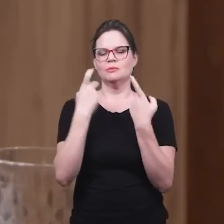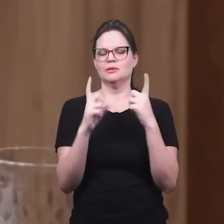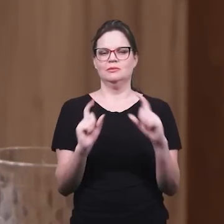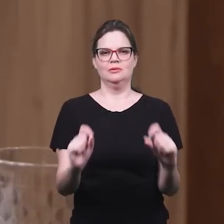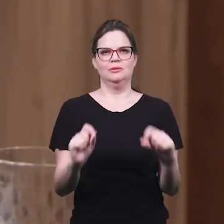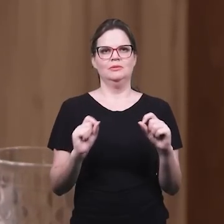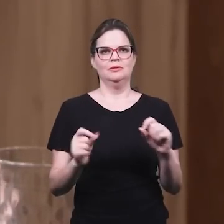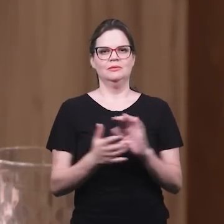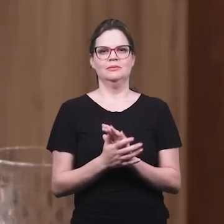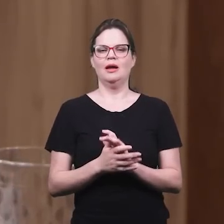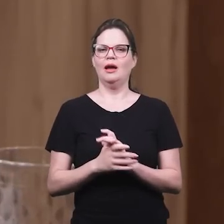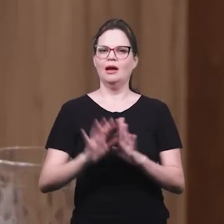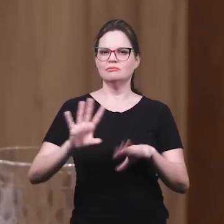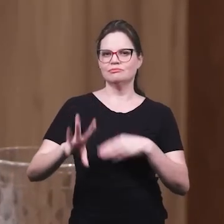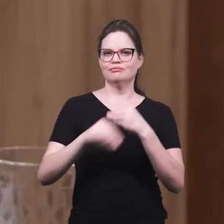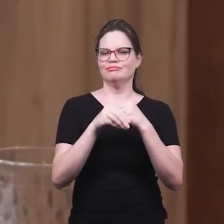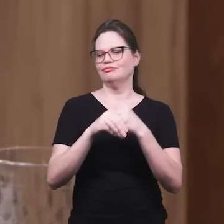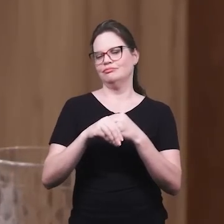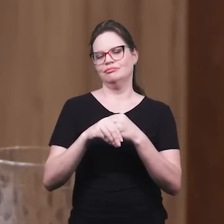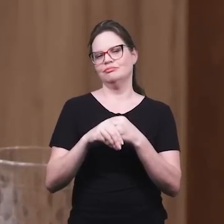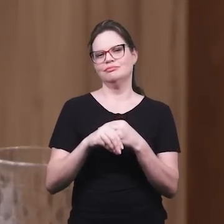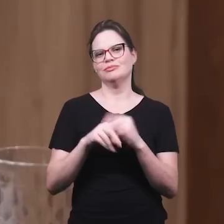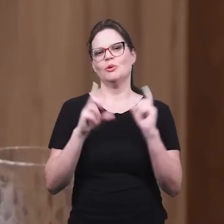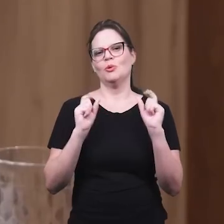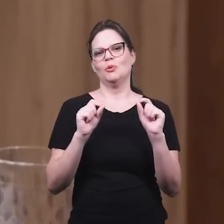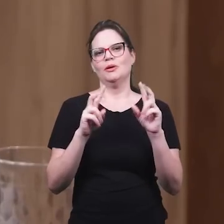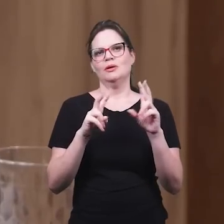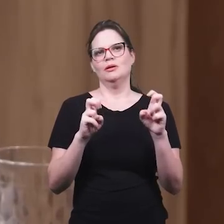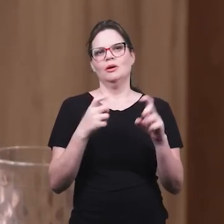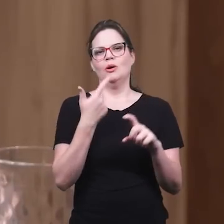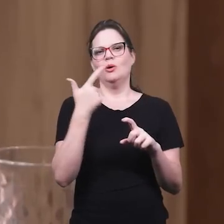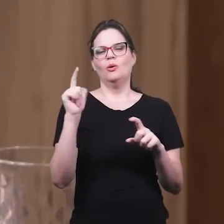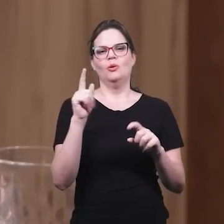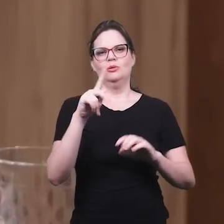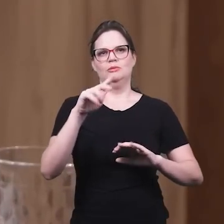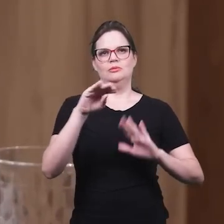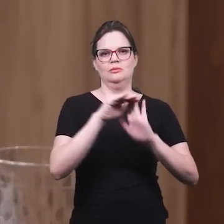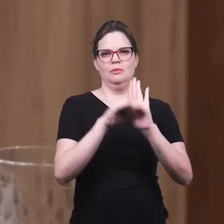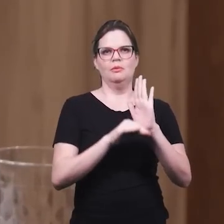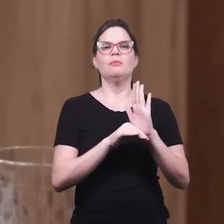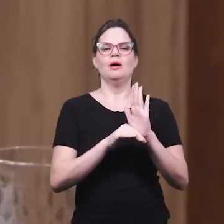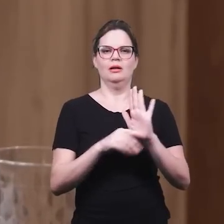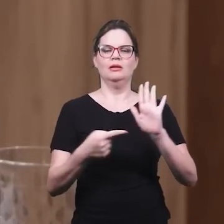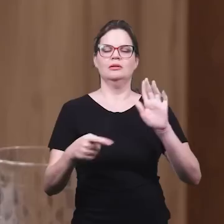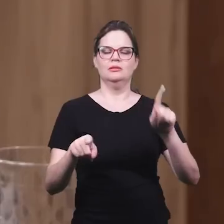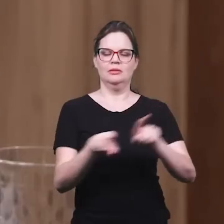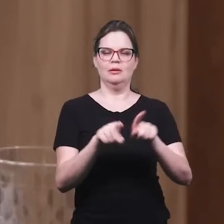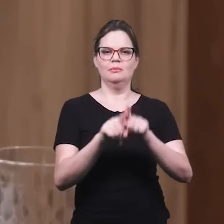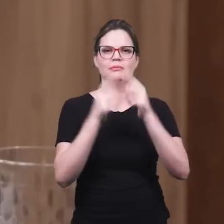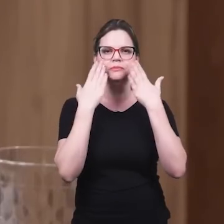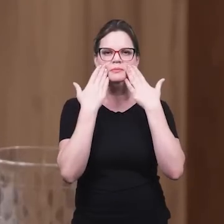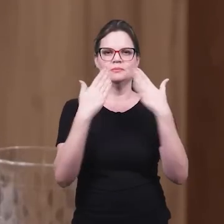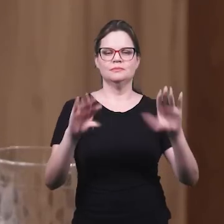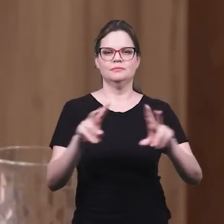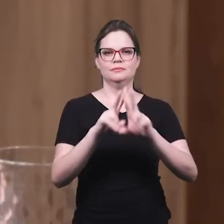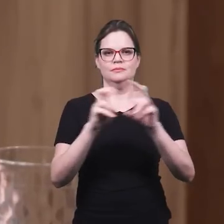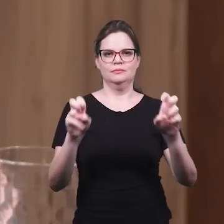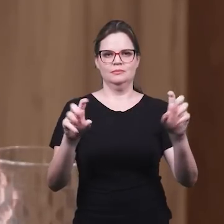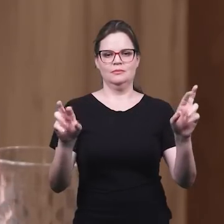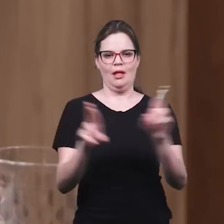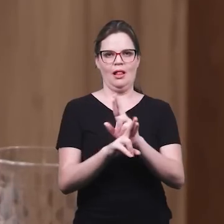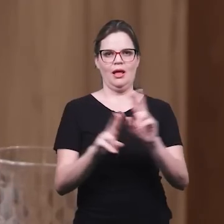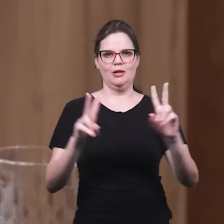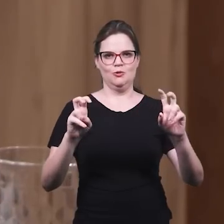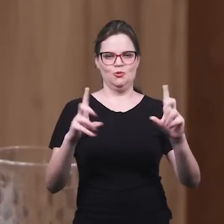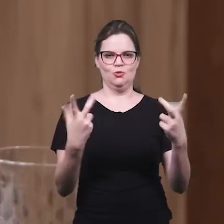é contribuir de alguma maneira com outras formas, outros programas que nós temos apresentado que estão relacionados a este